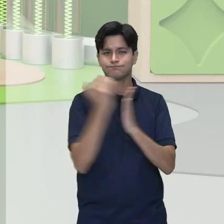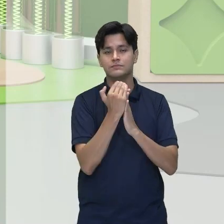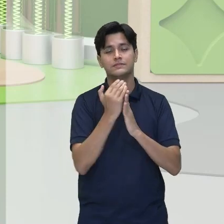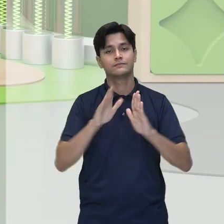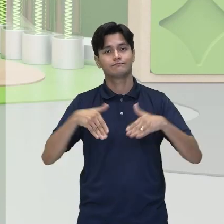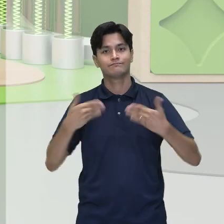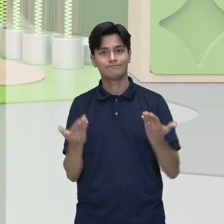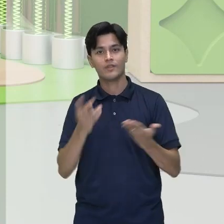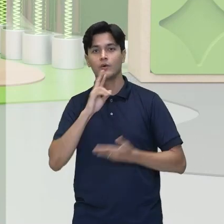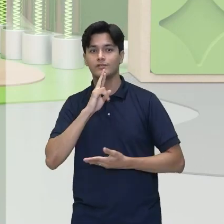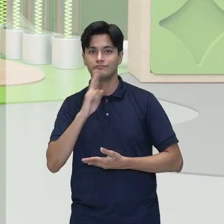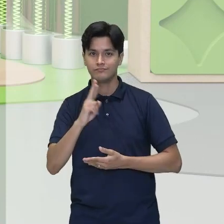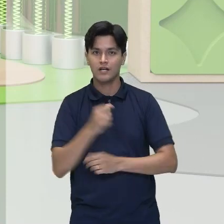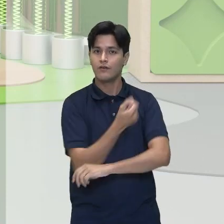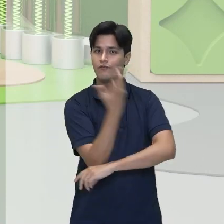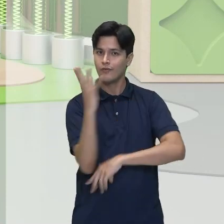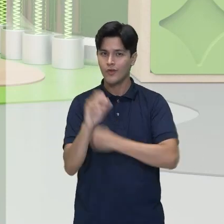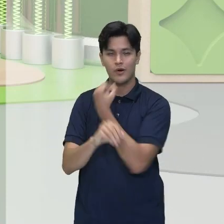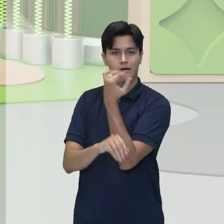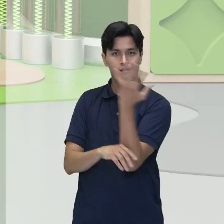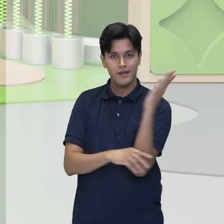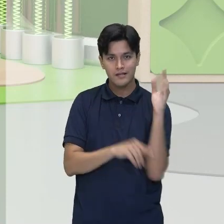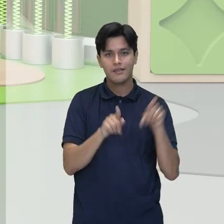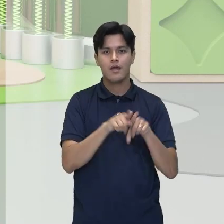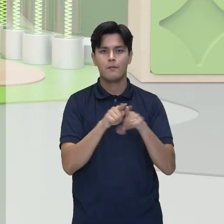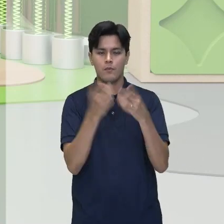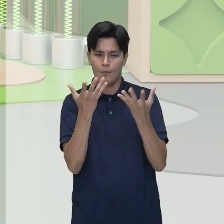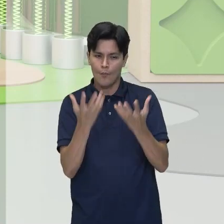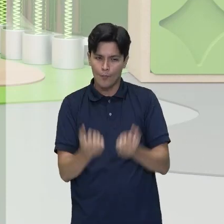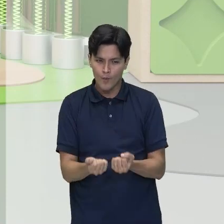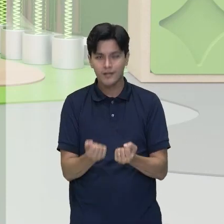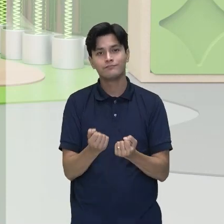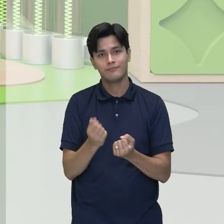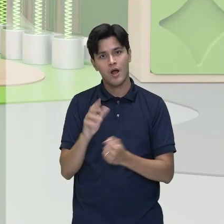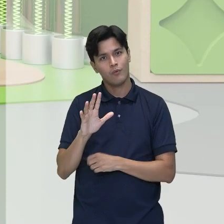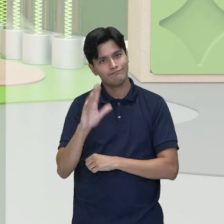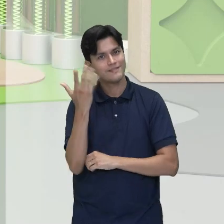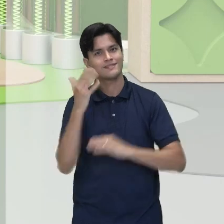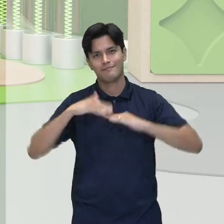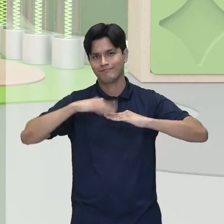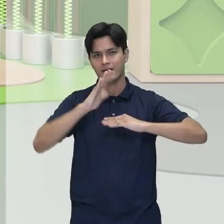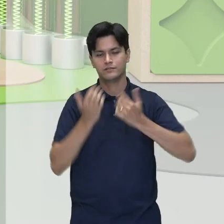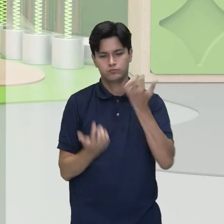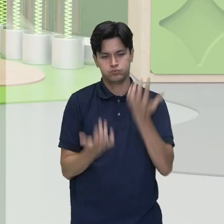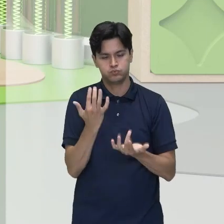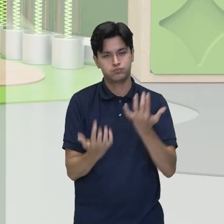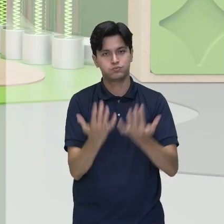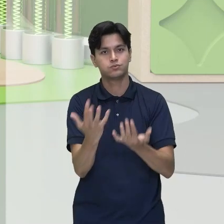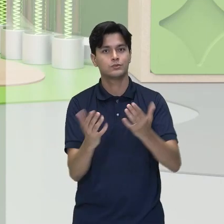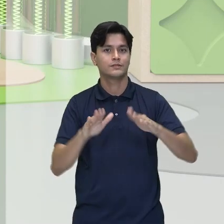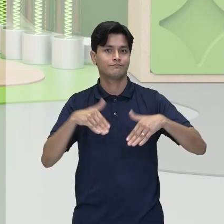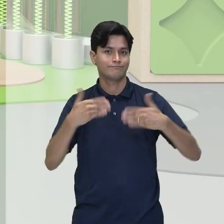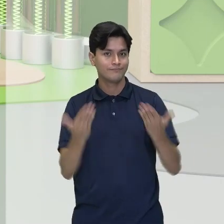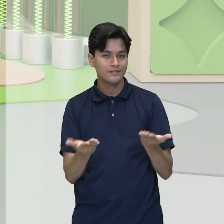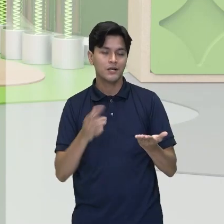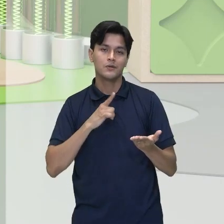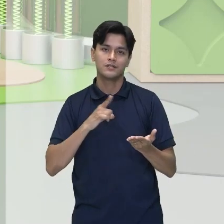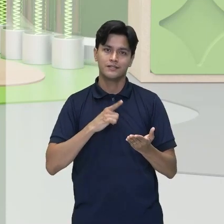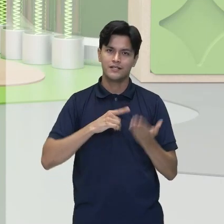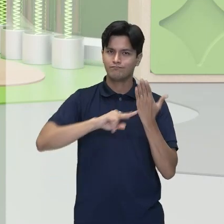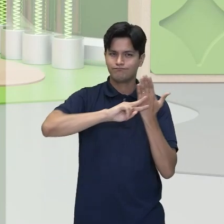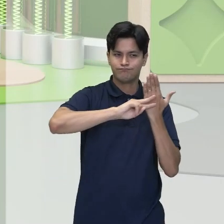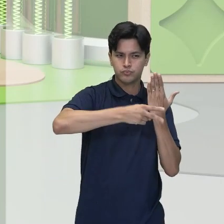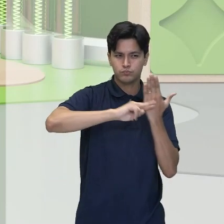floresta mais seca e mais suscetível a queimadas. Então, é um evento puxando o outro, né,